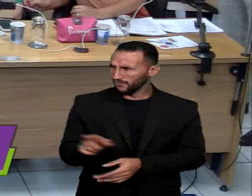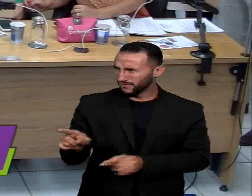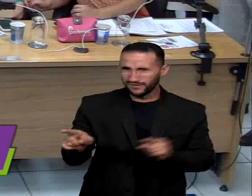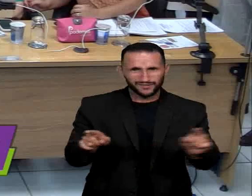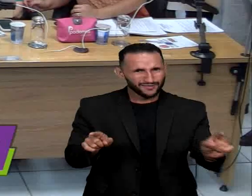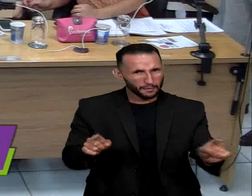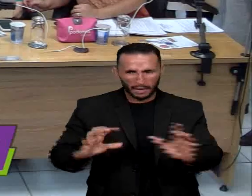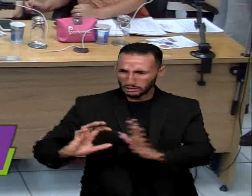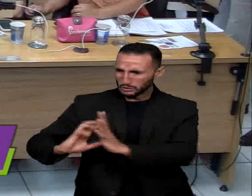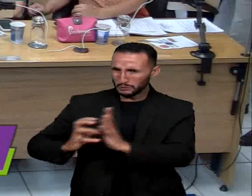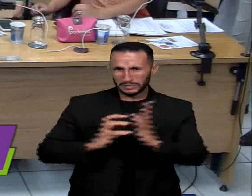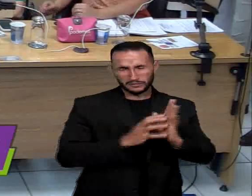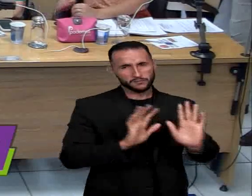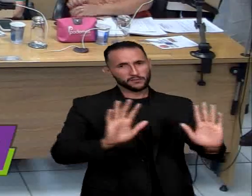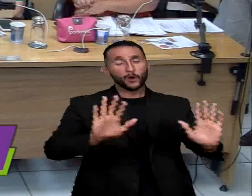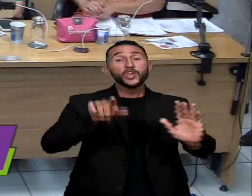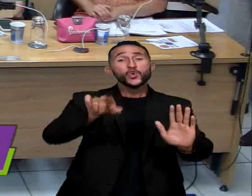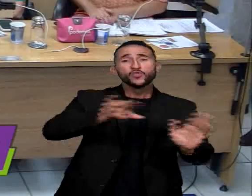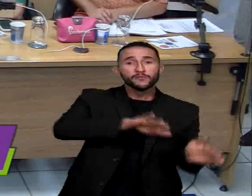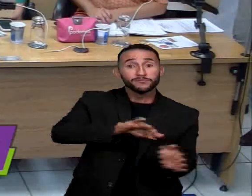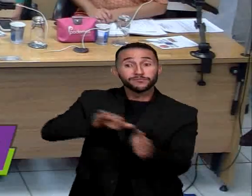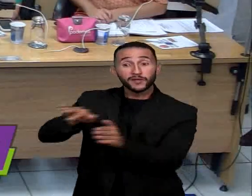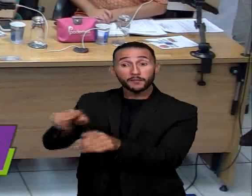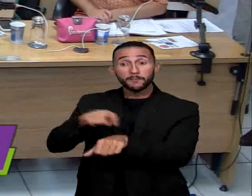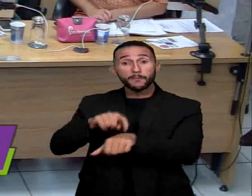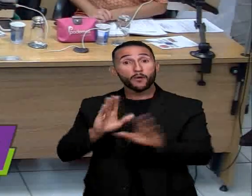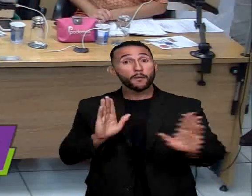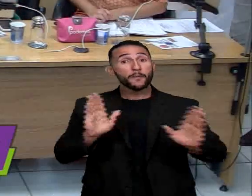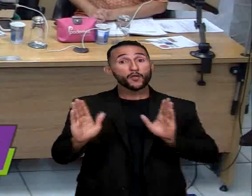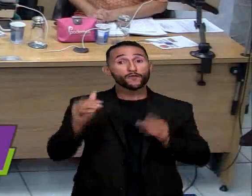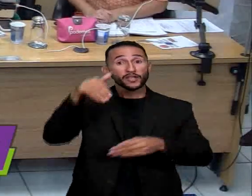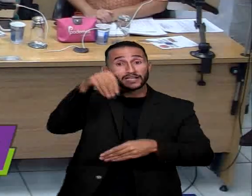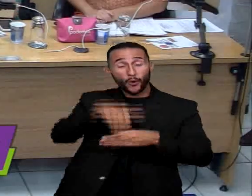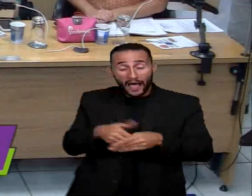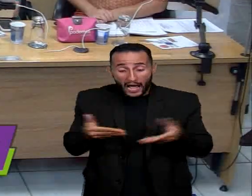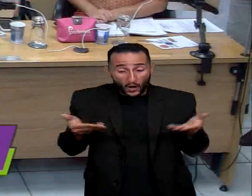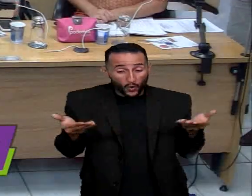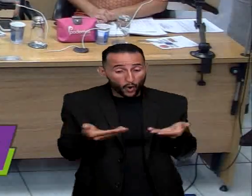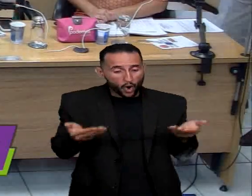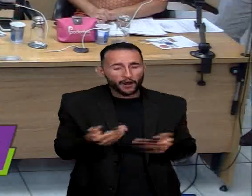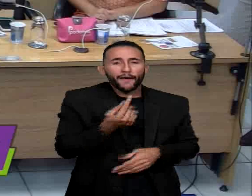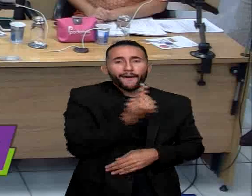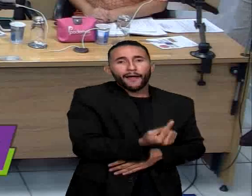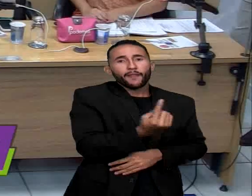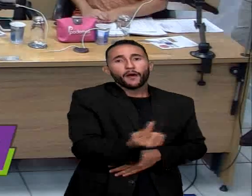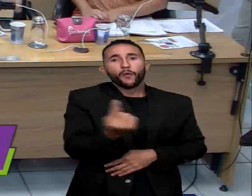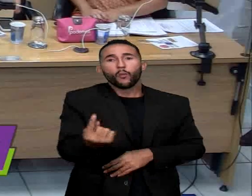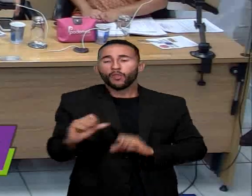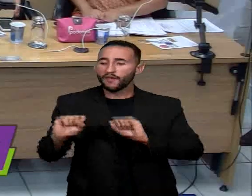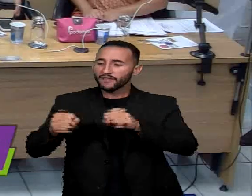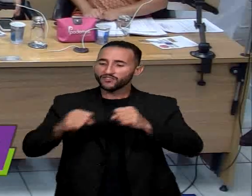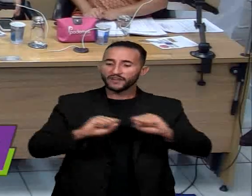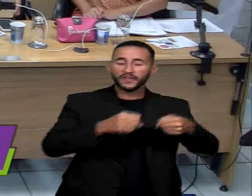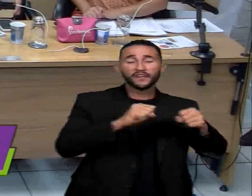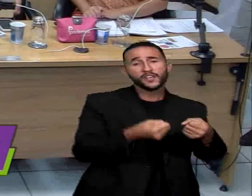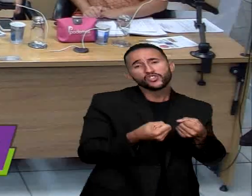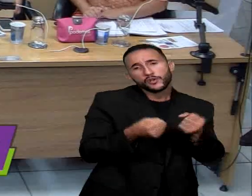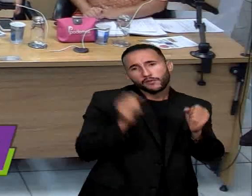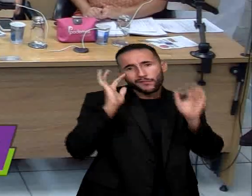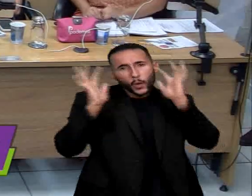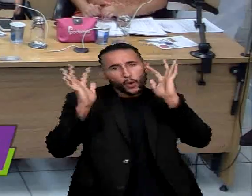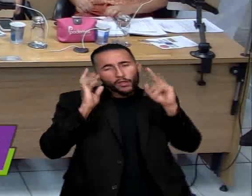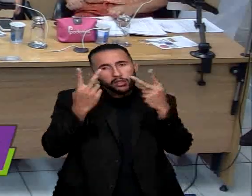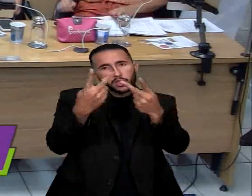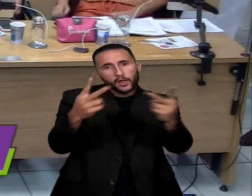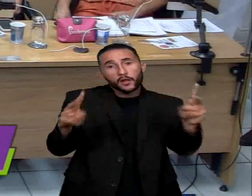disputas elas vão ficar pro período da eleição agora cada um defende aquilo que acredita mas no fundo todo